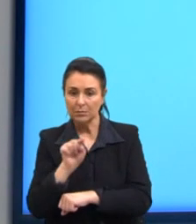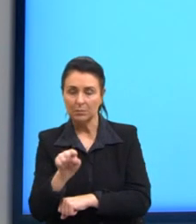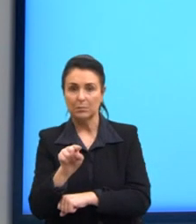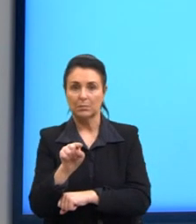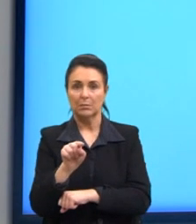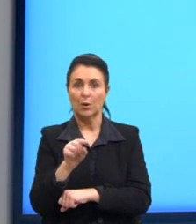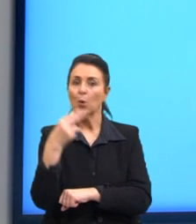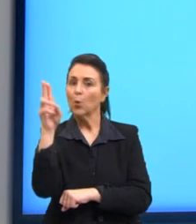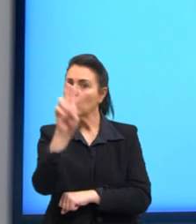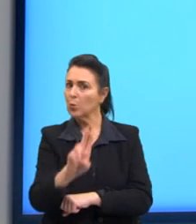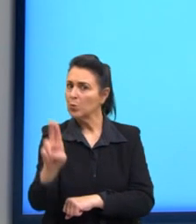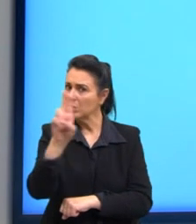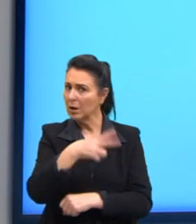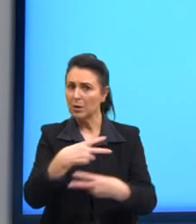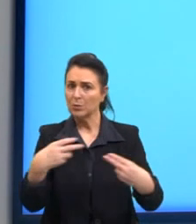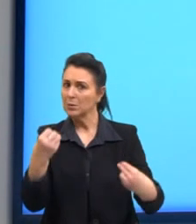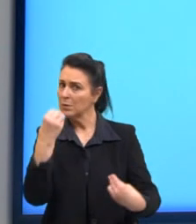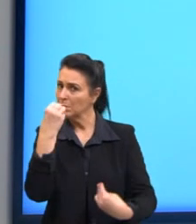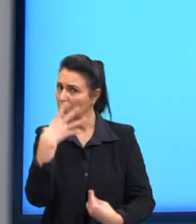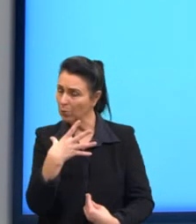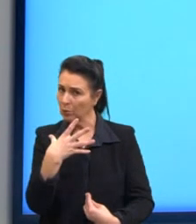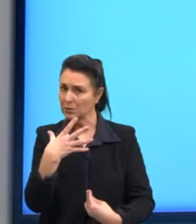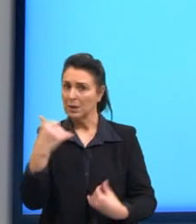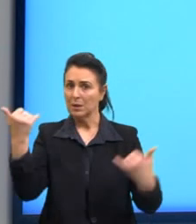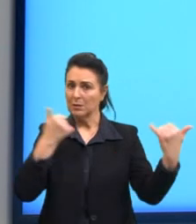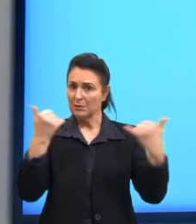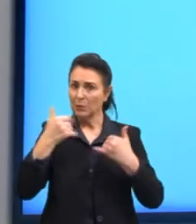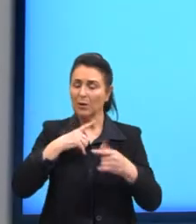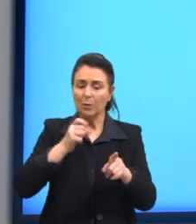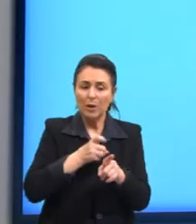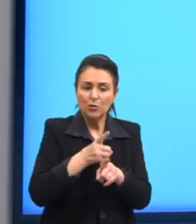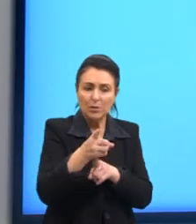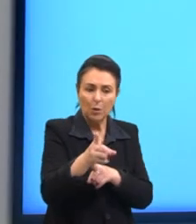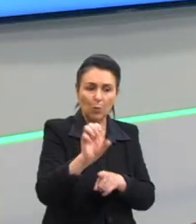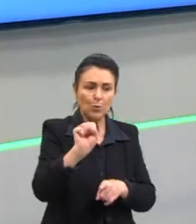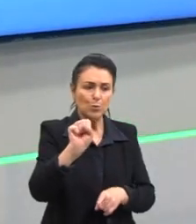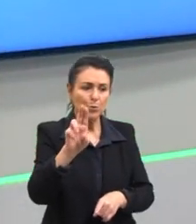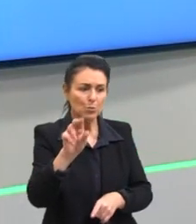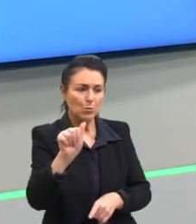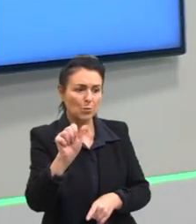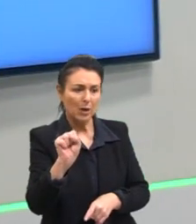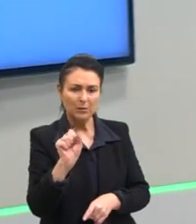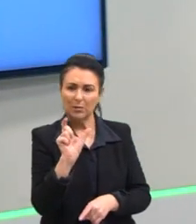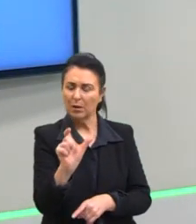bem comum suas fontes de informação e são direcionadas suas quem